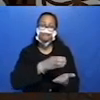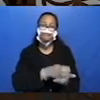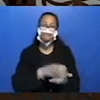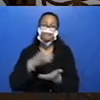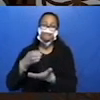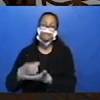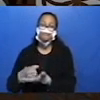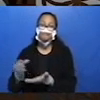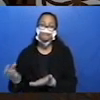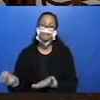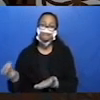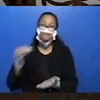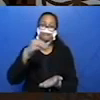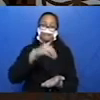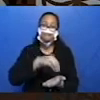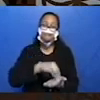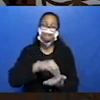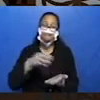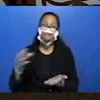Coloco o algodão.